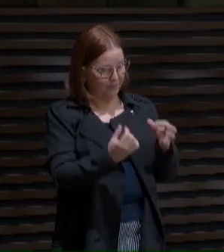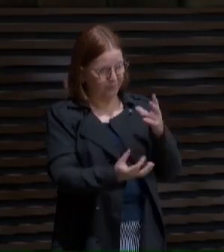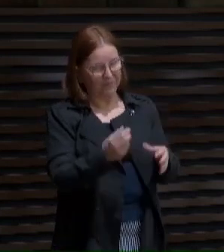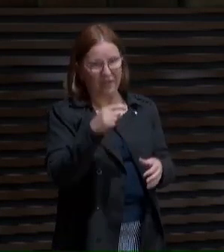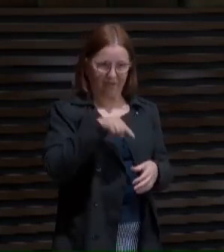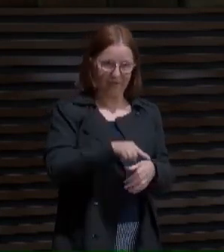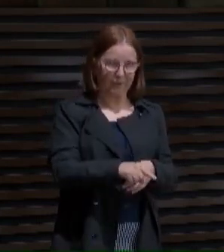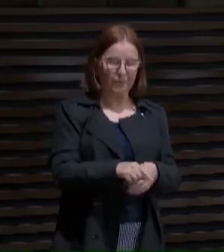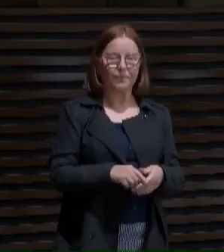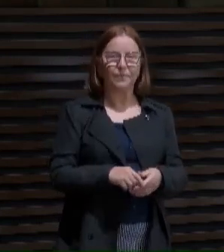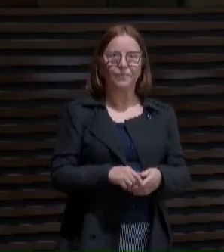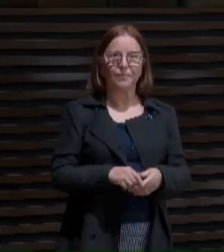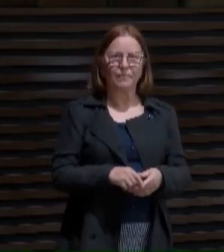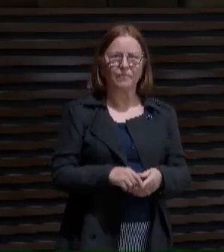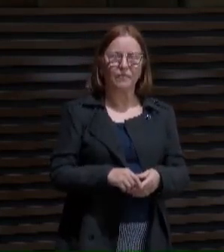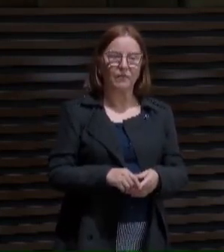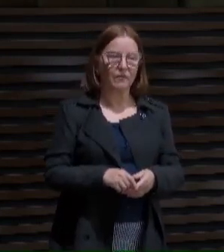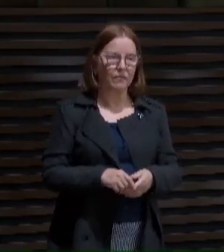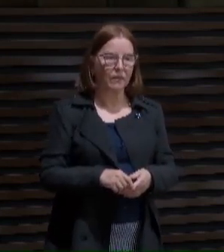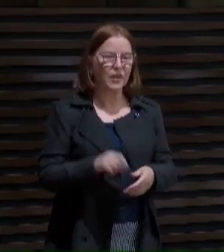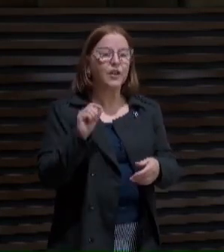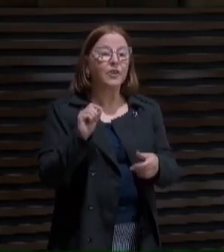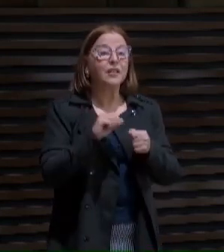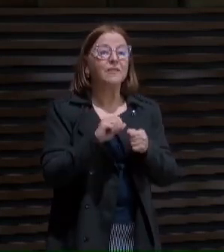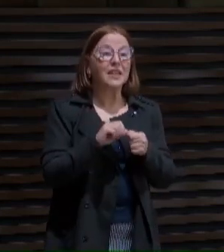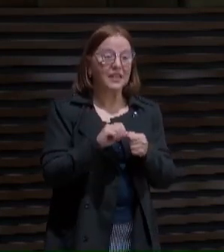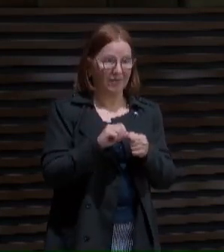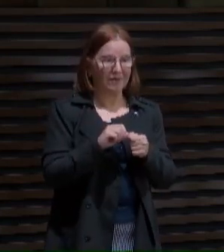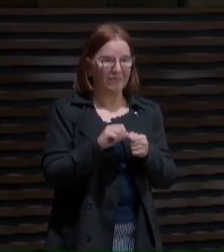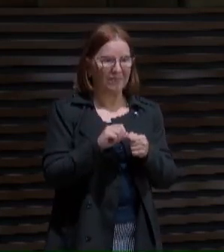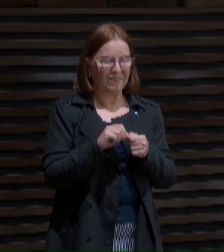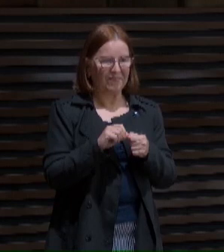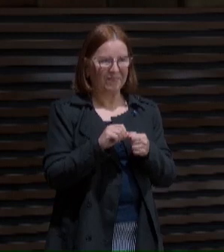Como que nós resolvemos esse dilema?